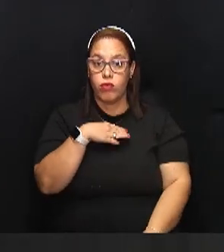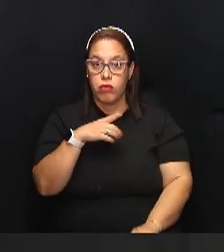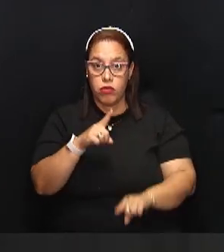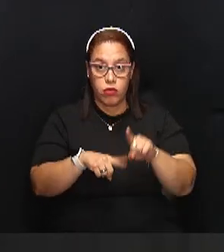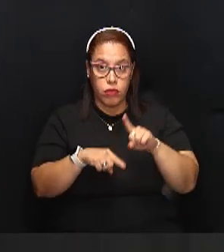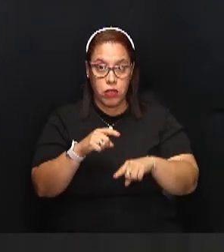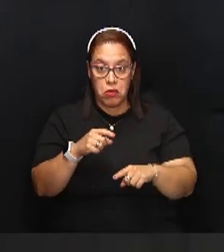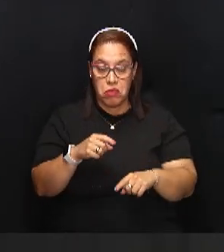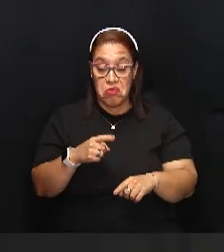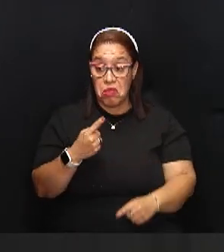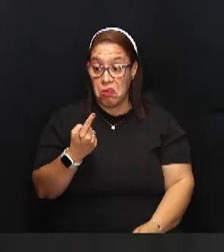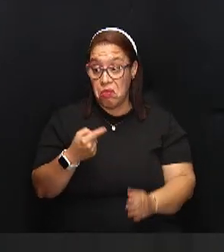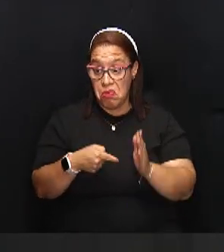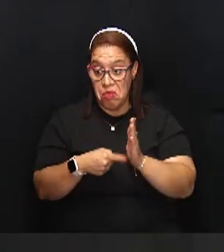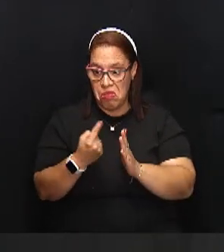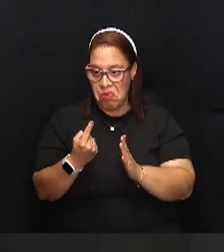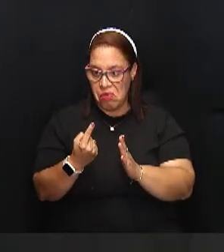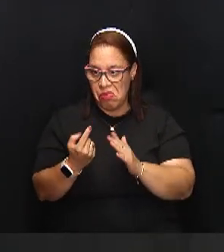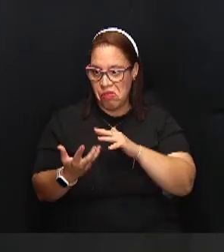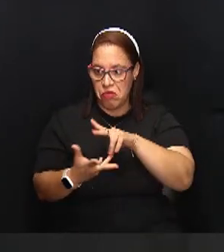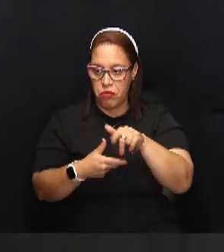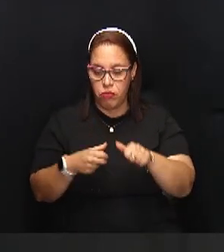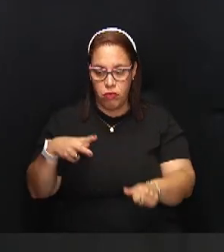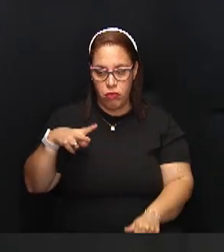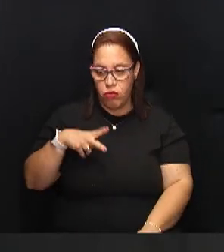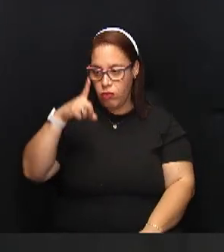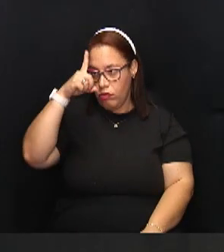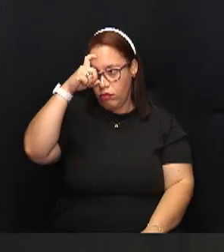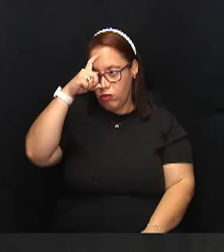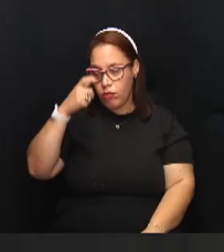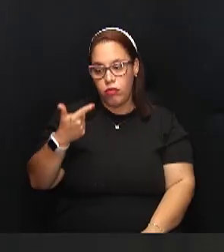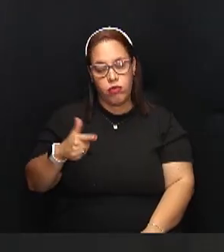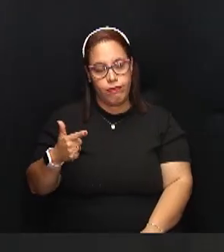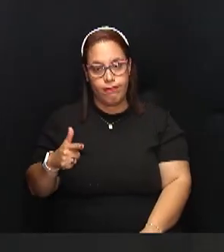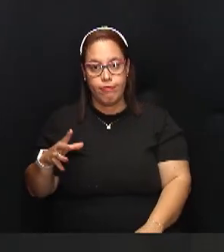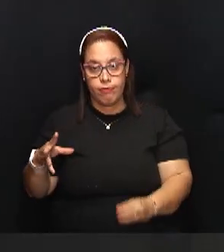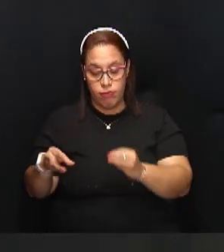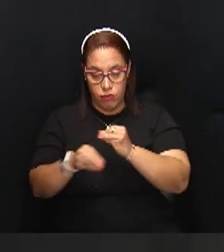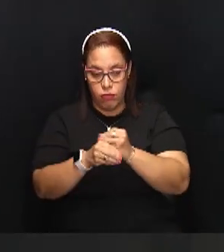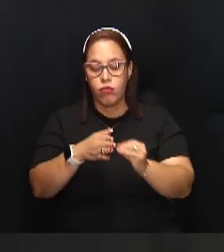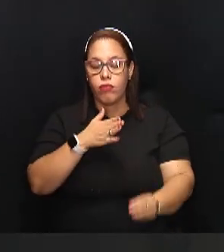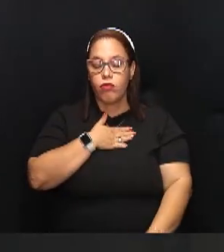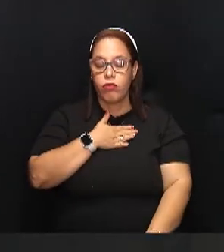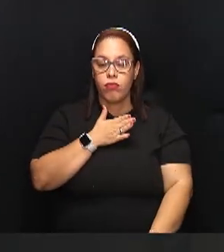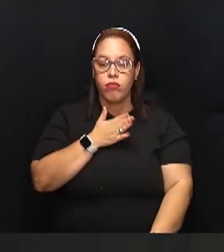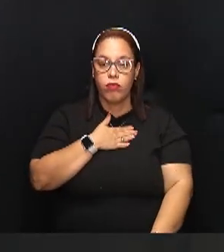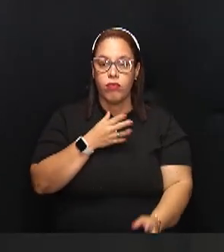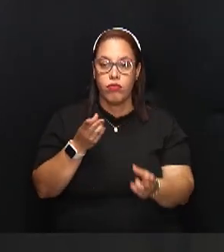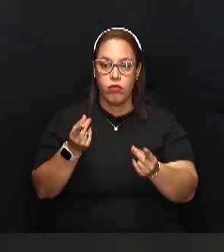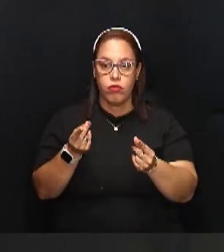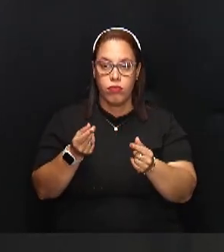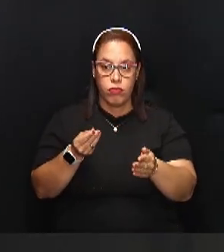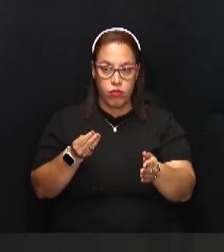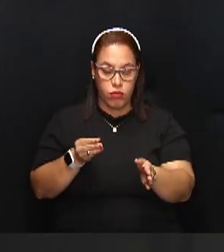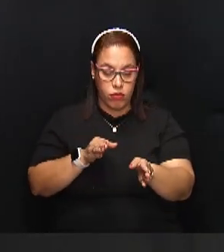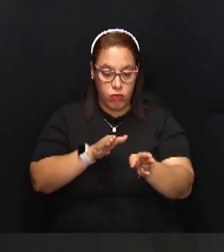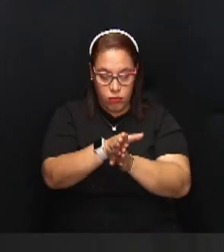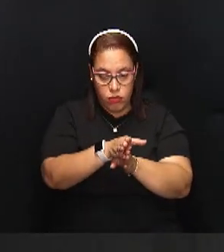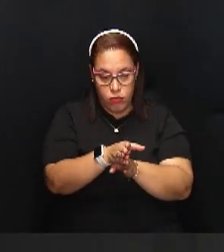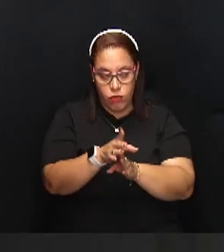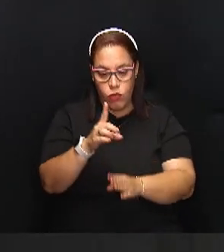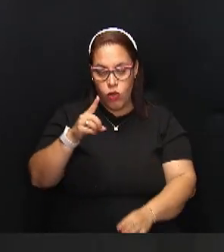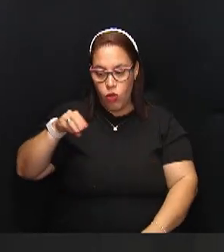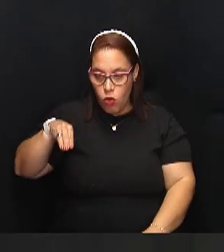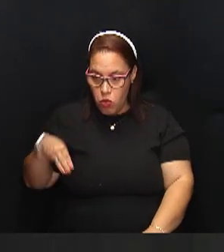equipamento de primeiro mundo, que muitos hospitais particulares não têm. Então foi emenda minha, dinheiro que eu destinei, foi quase 1,5